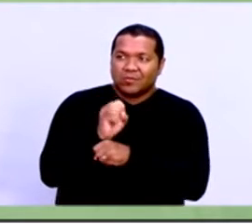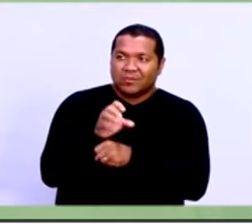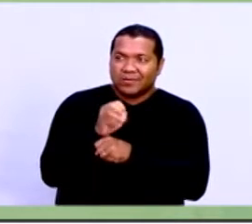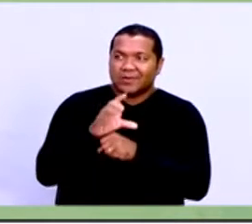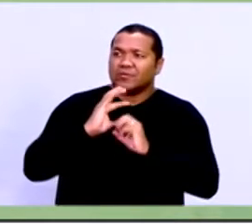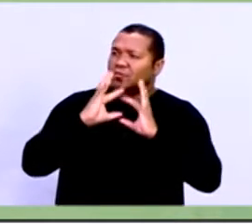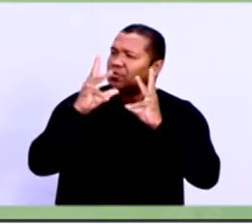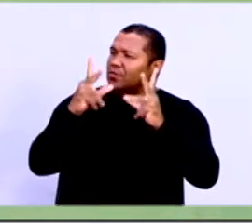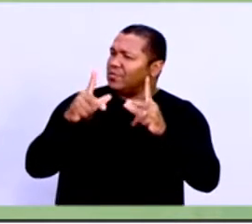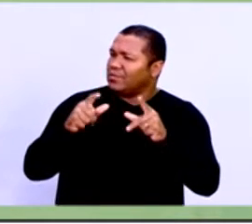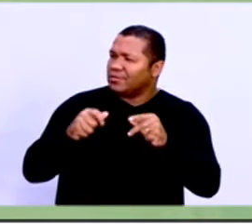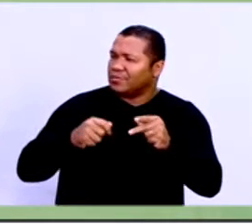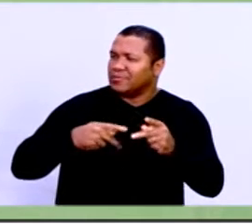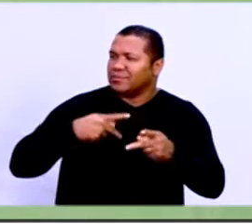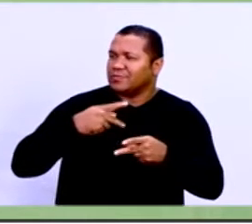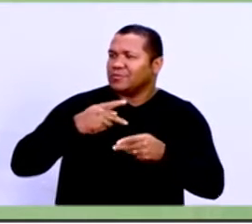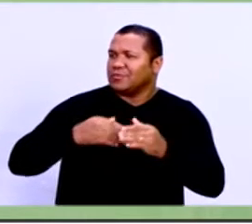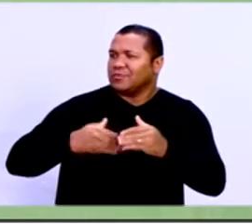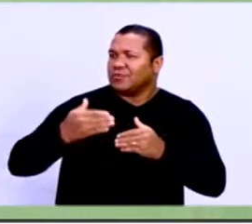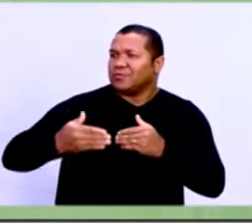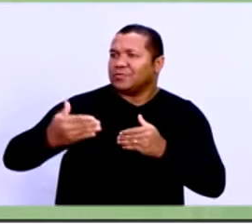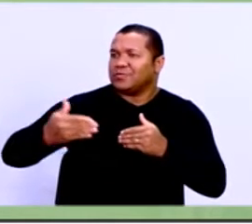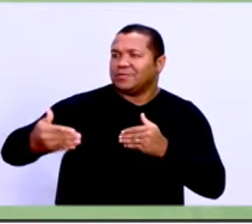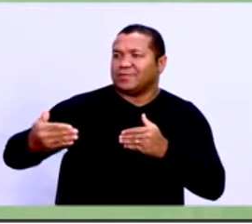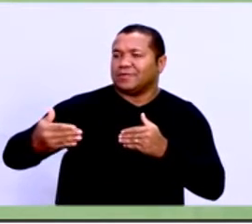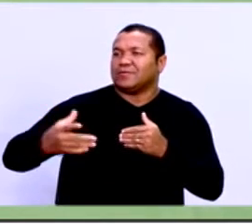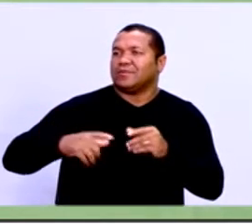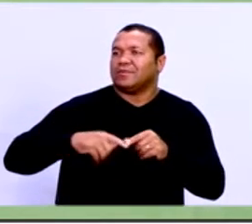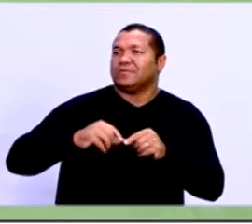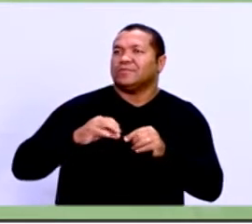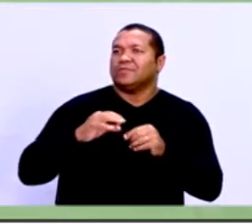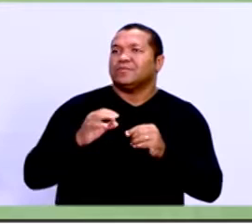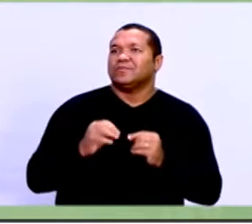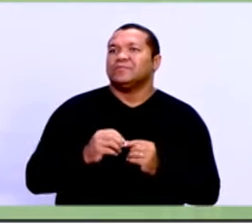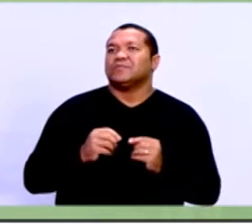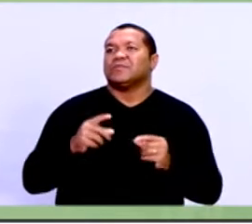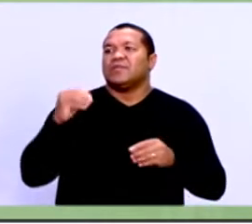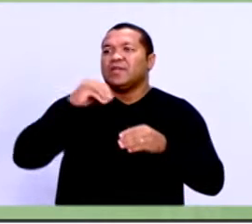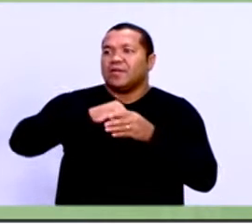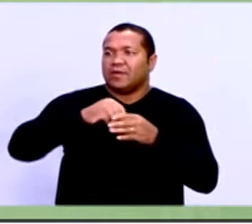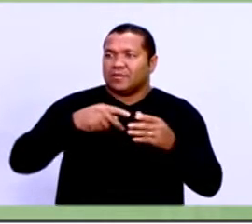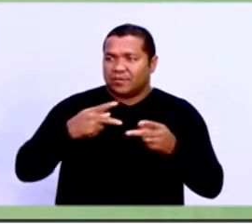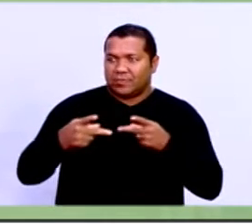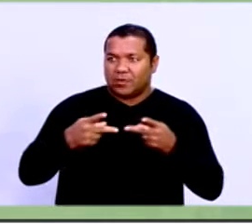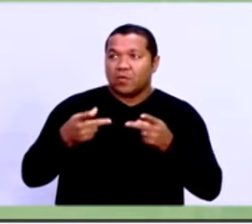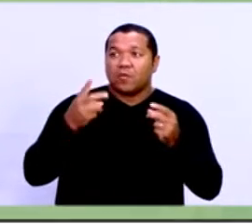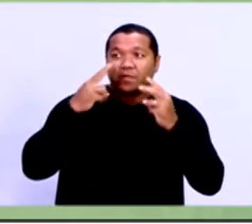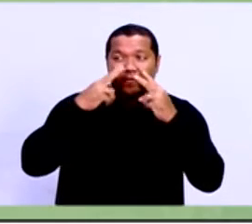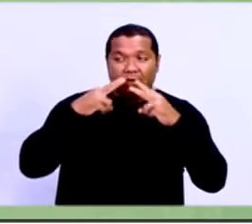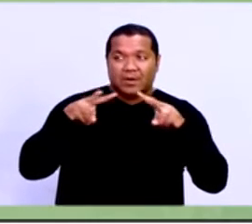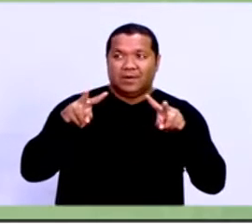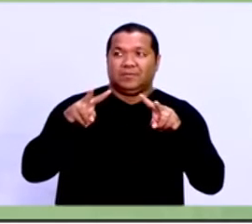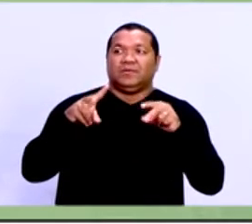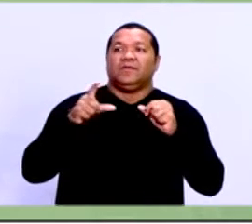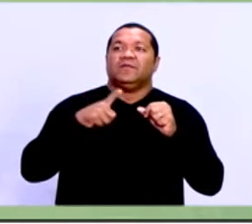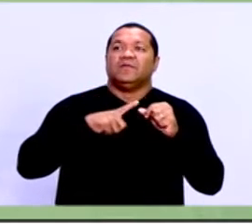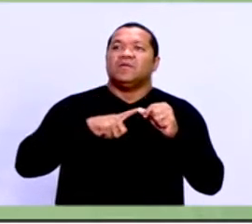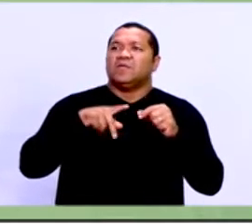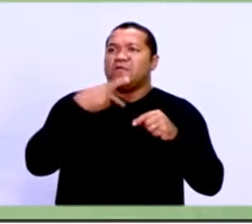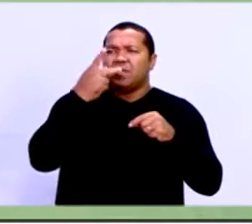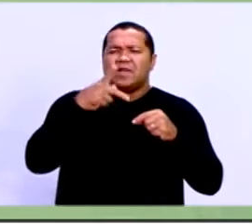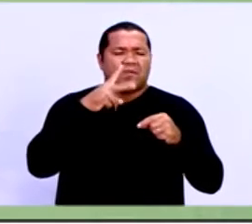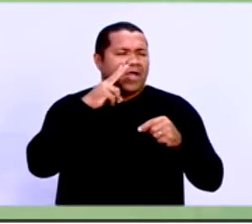processos e atividades ao longo do projeto quando falamos em visão não falamos necessariamente